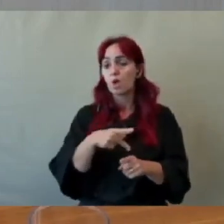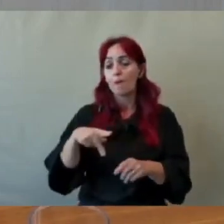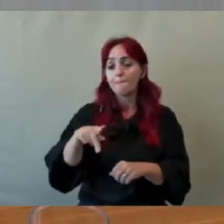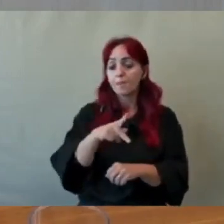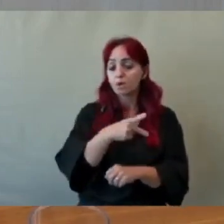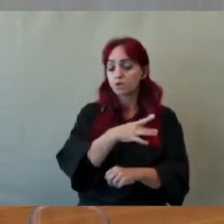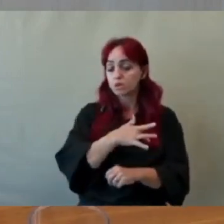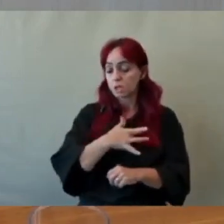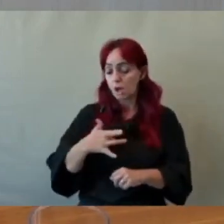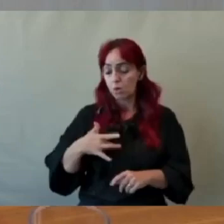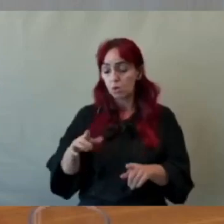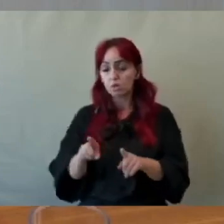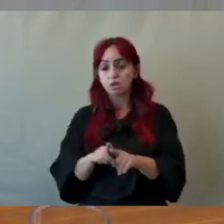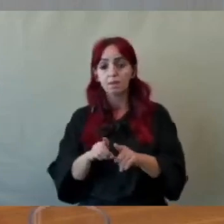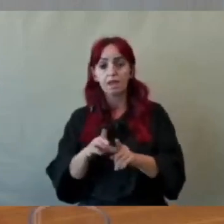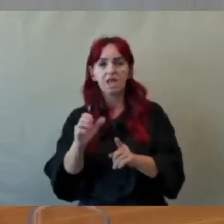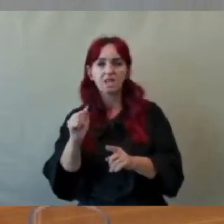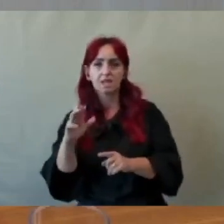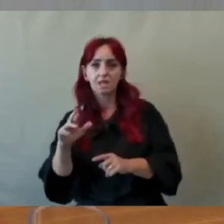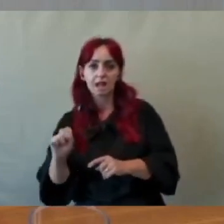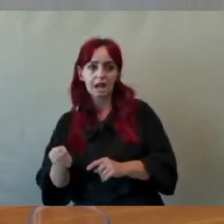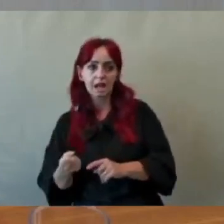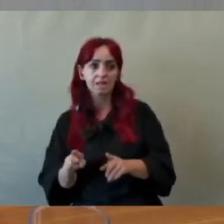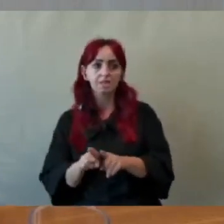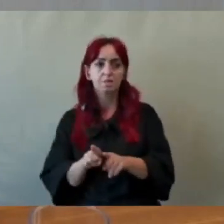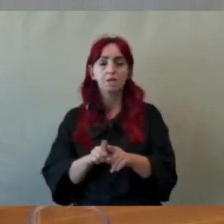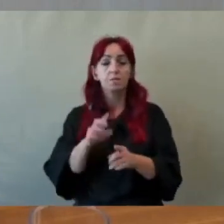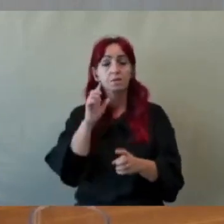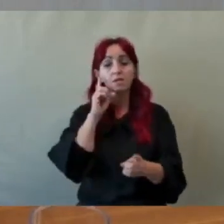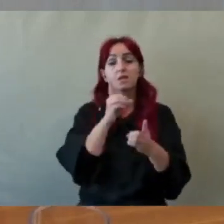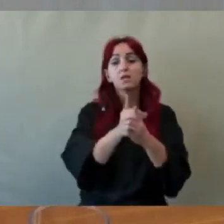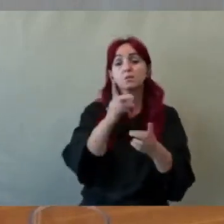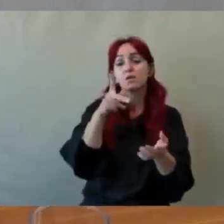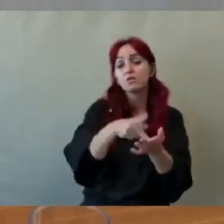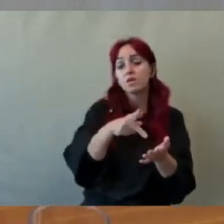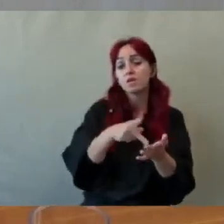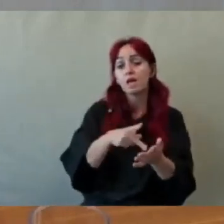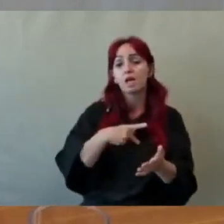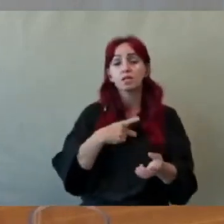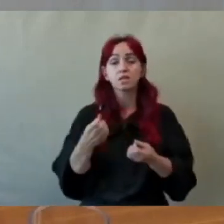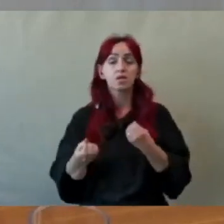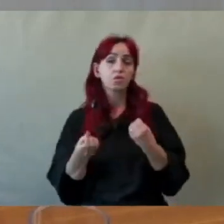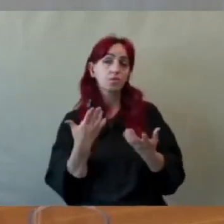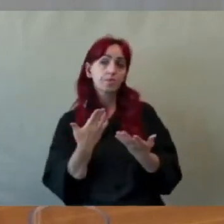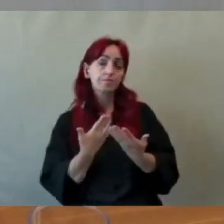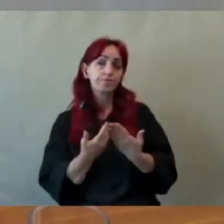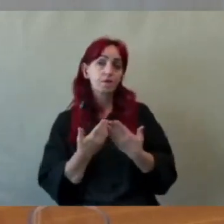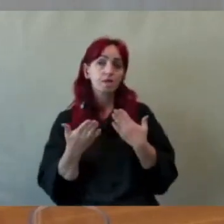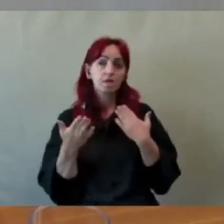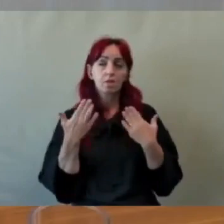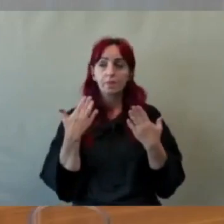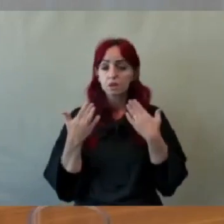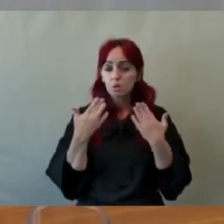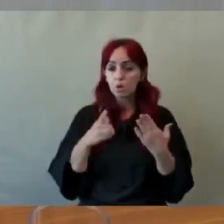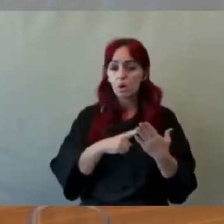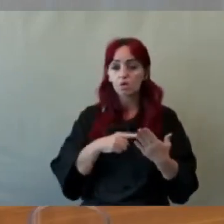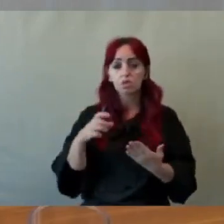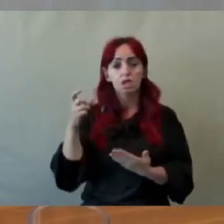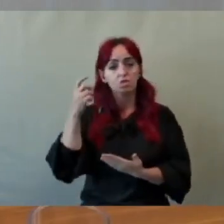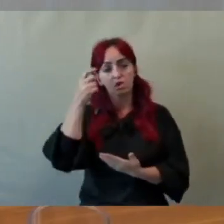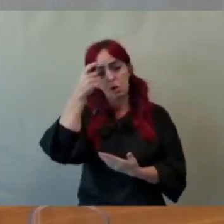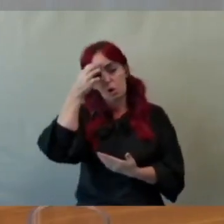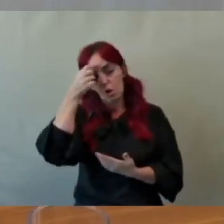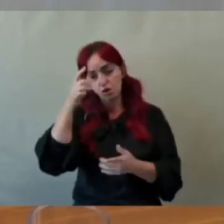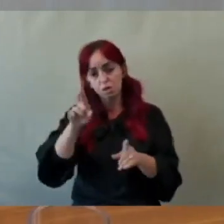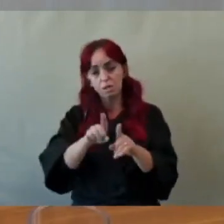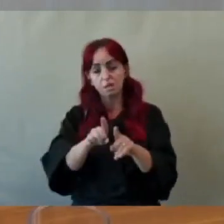nós precisamos fazer esse atendimento de verdade, tendo psicólogo para atender, tendo neurologista para atender, tendo psiquiatra.